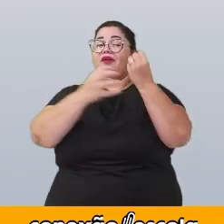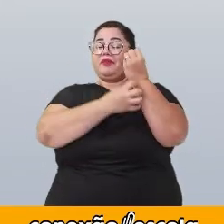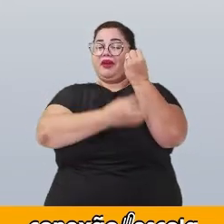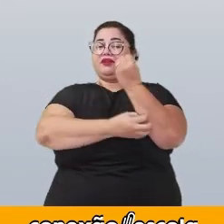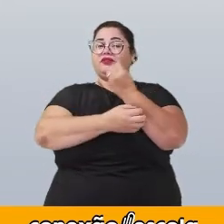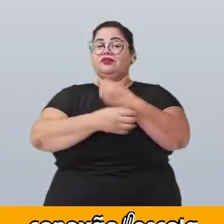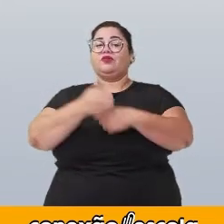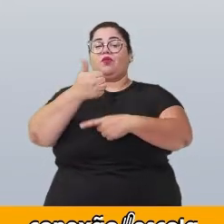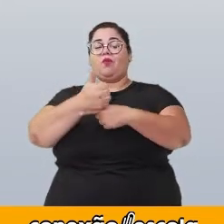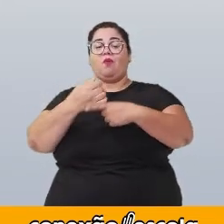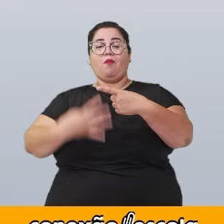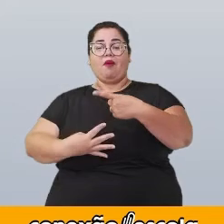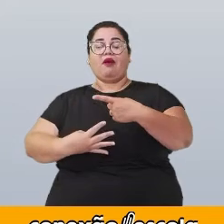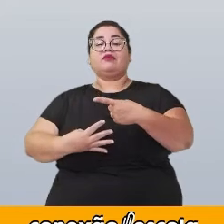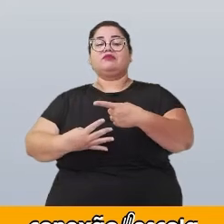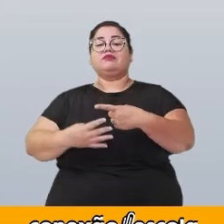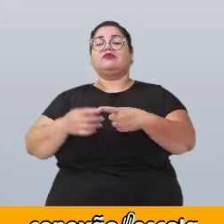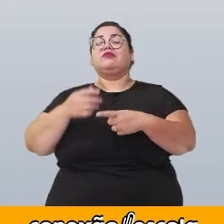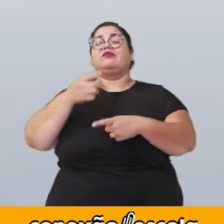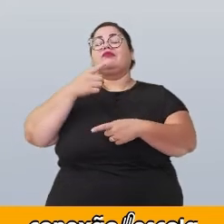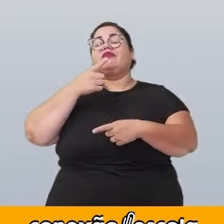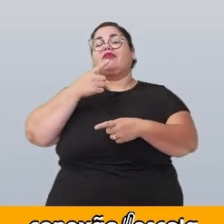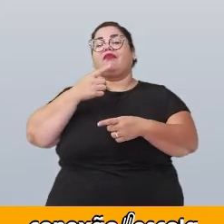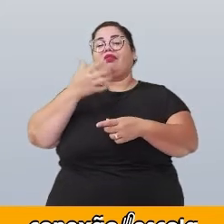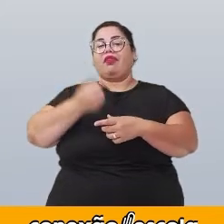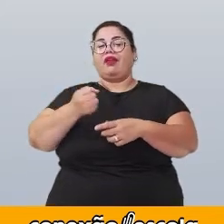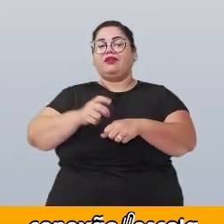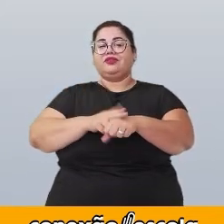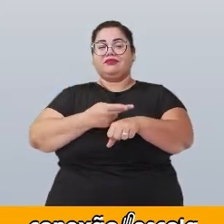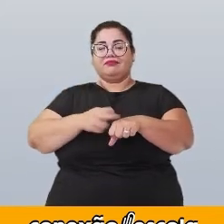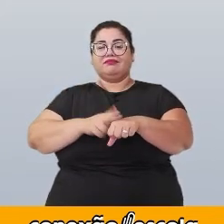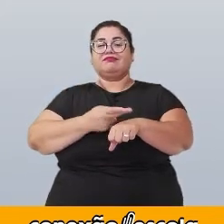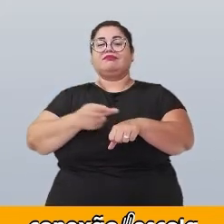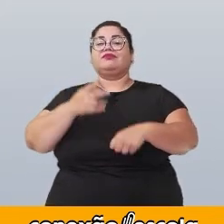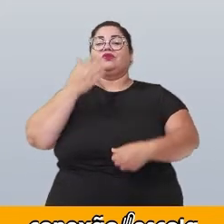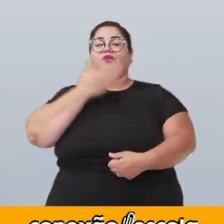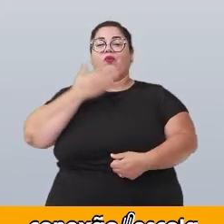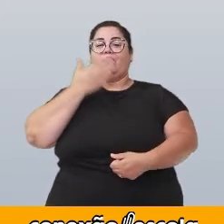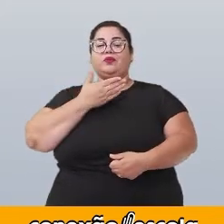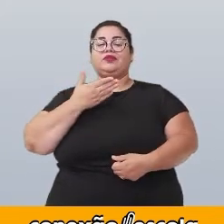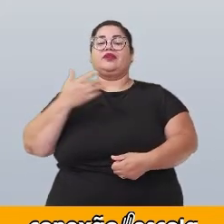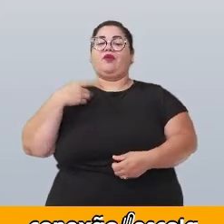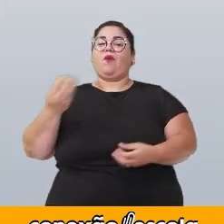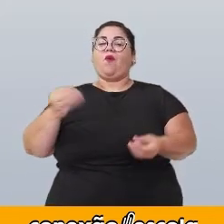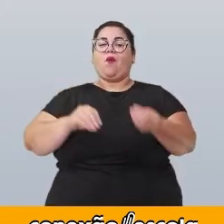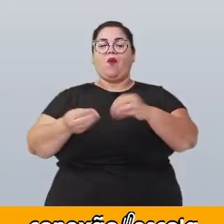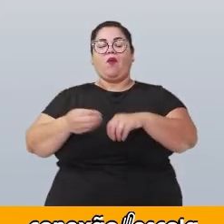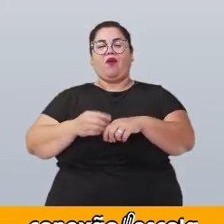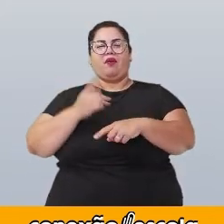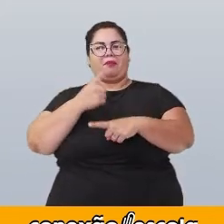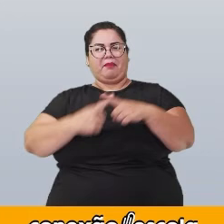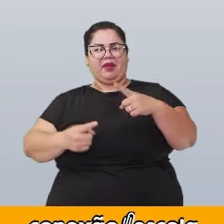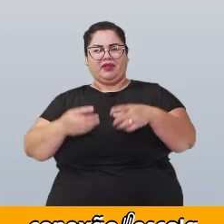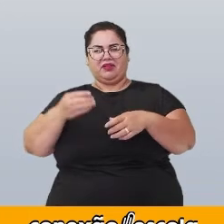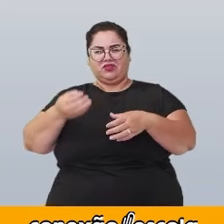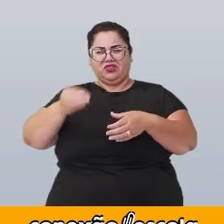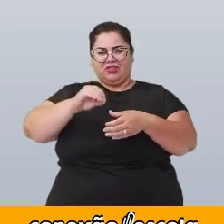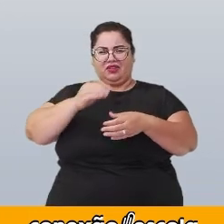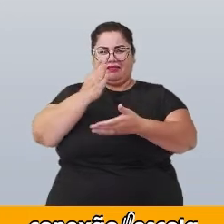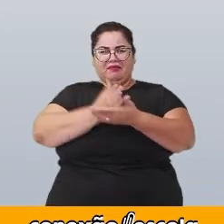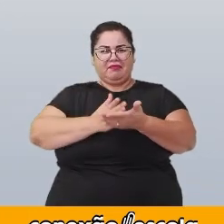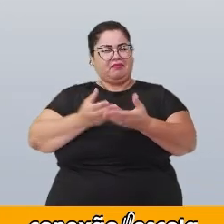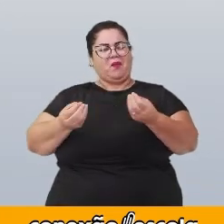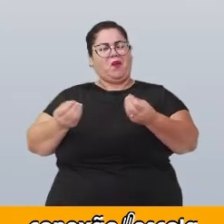1/4 de xícara de leite condensado. O que é isso, professora? Eu vou colocar meia xícara dentro da